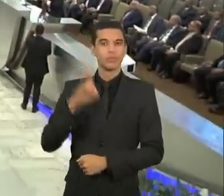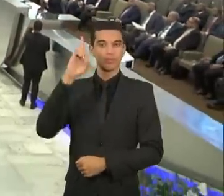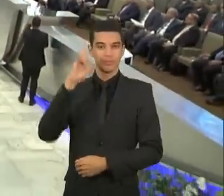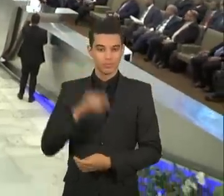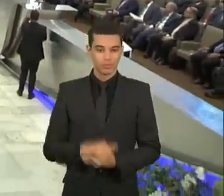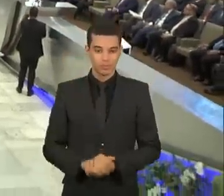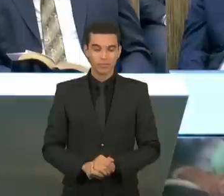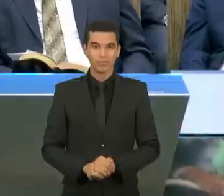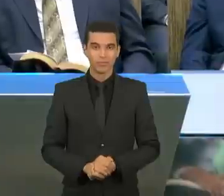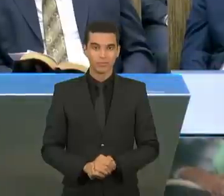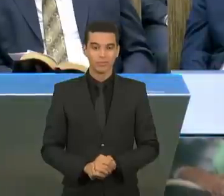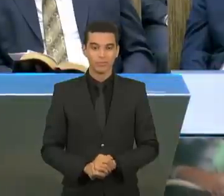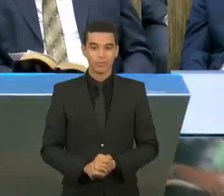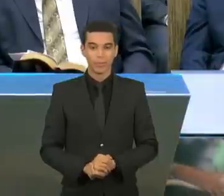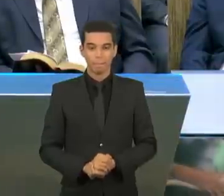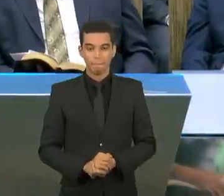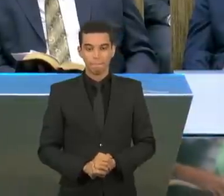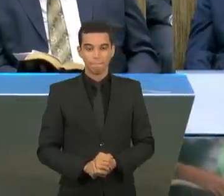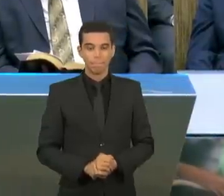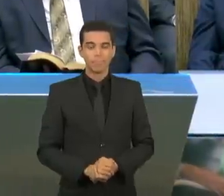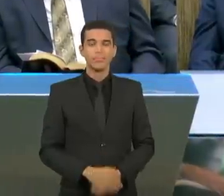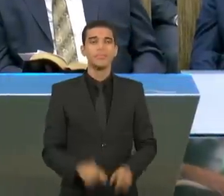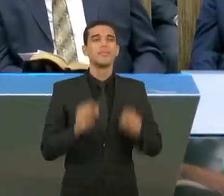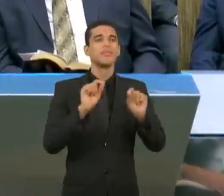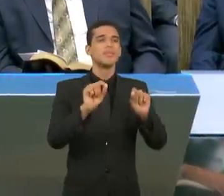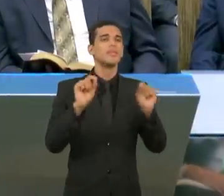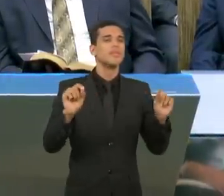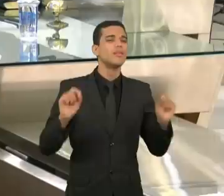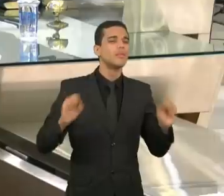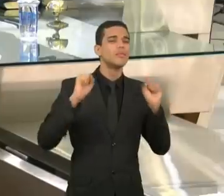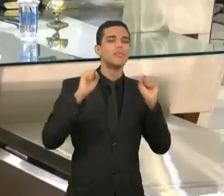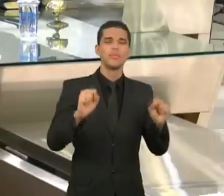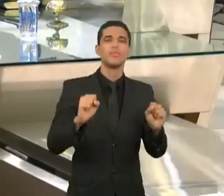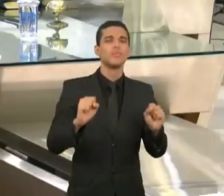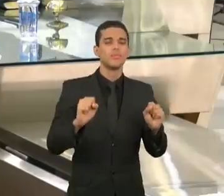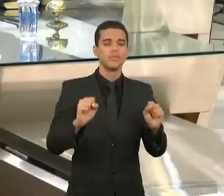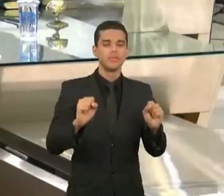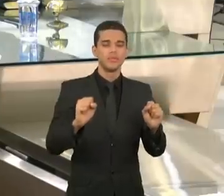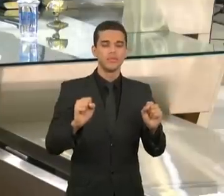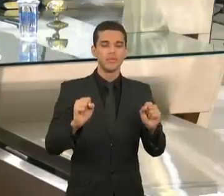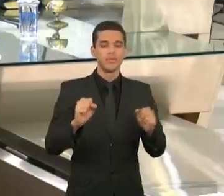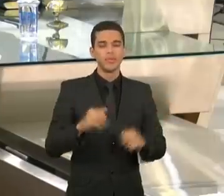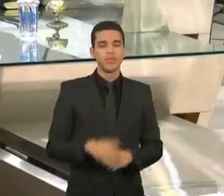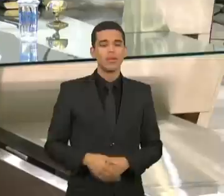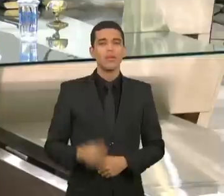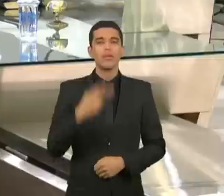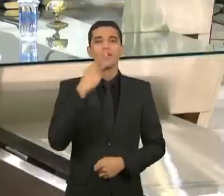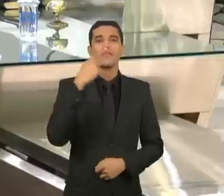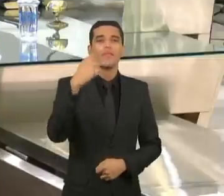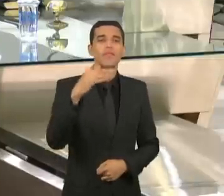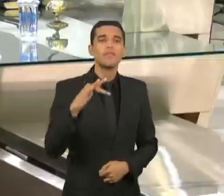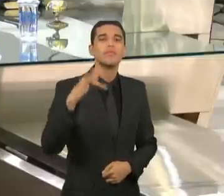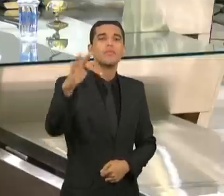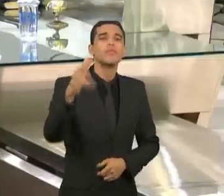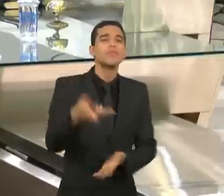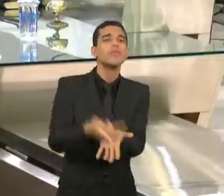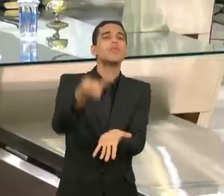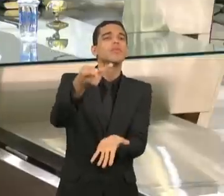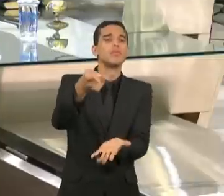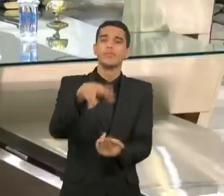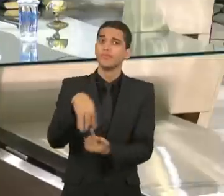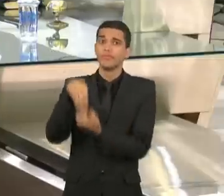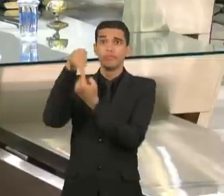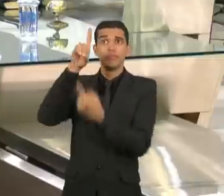Quem pode, a não ser Deus, falar por antecipação as coisas?